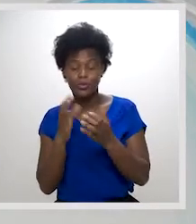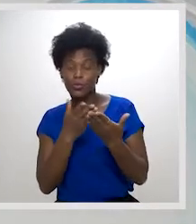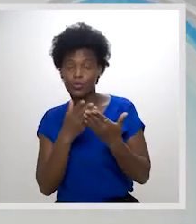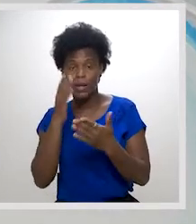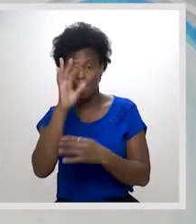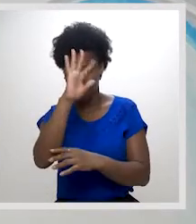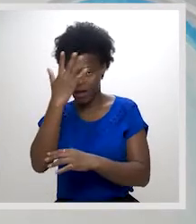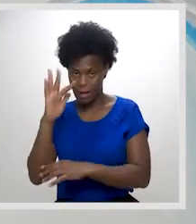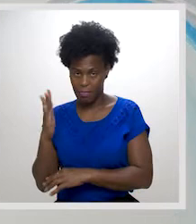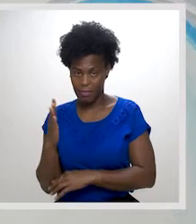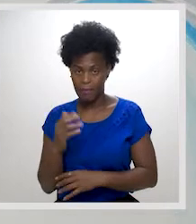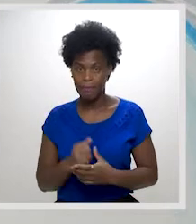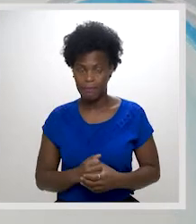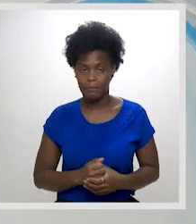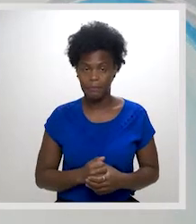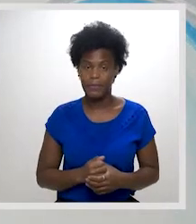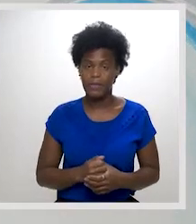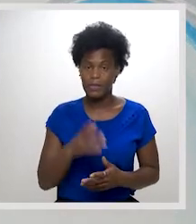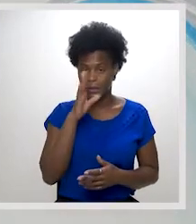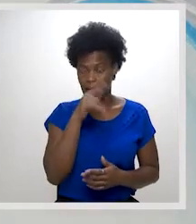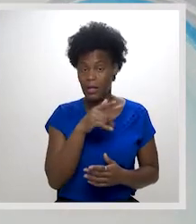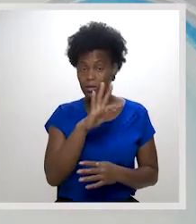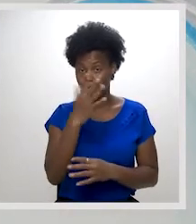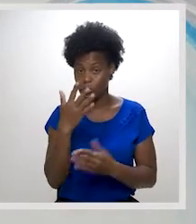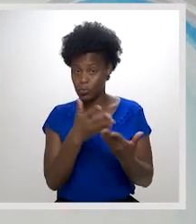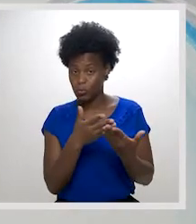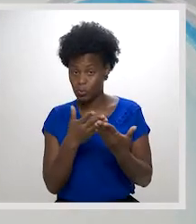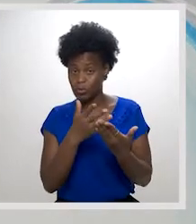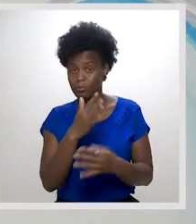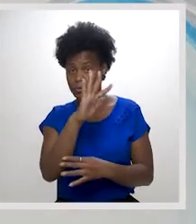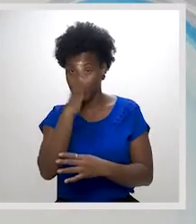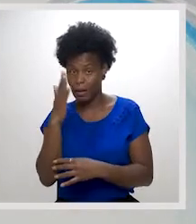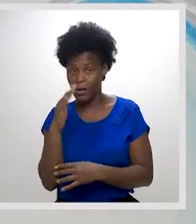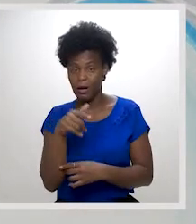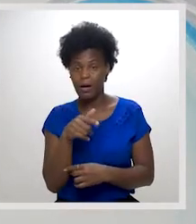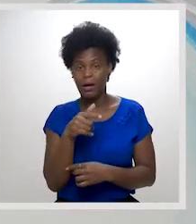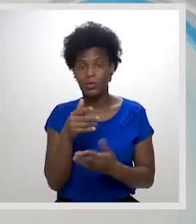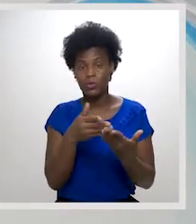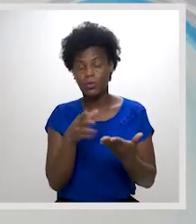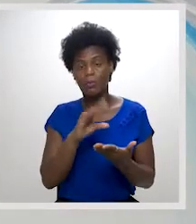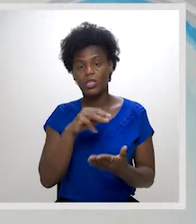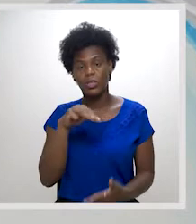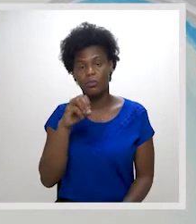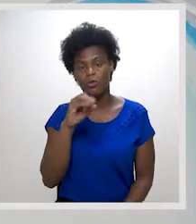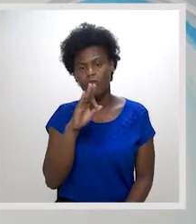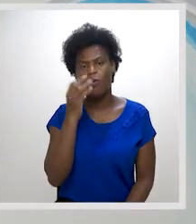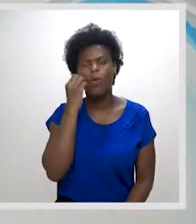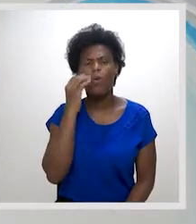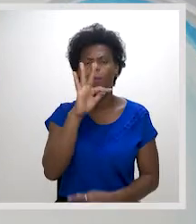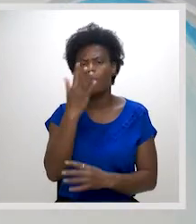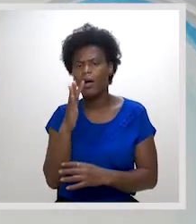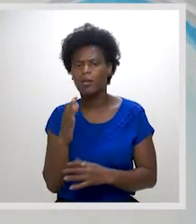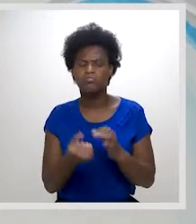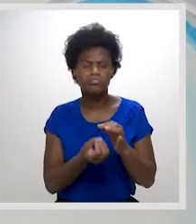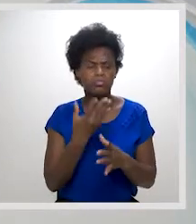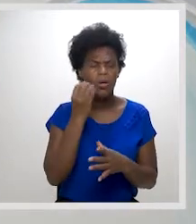às plantas. Estando afeto às plantas, estuda mais o quê? Morfologia das